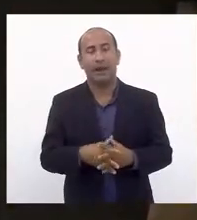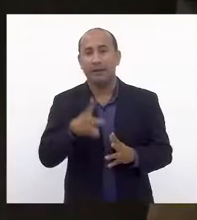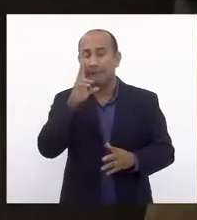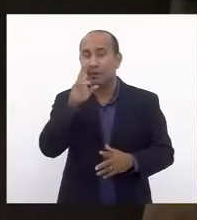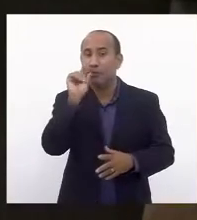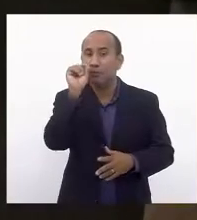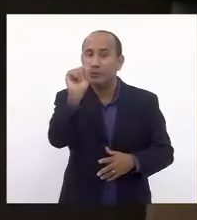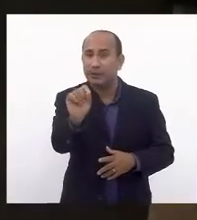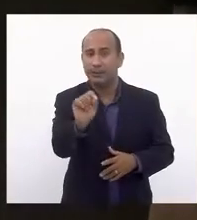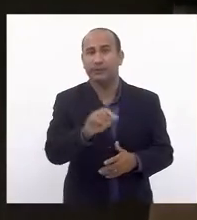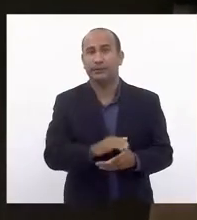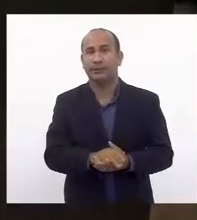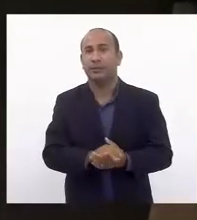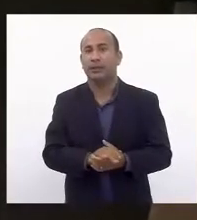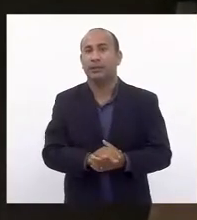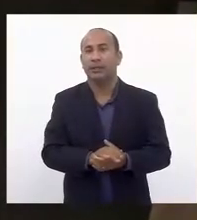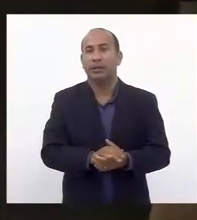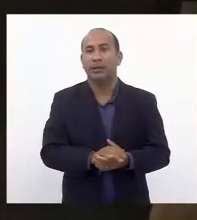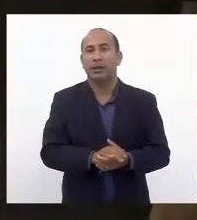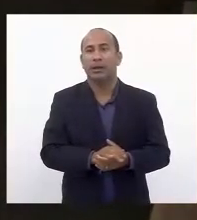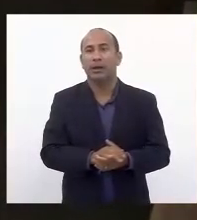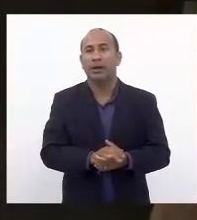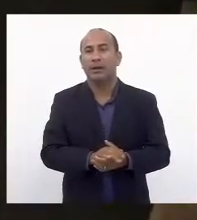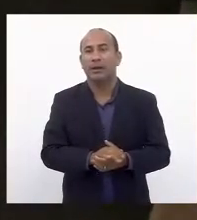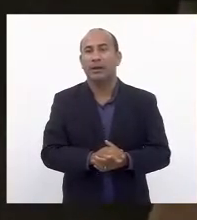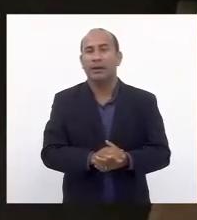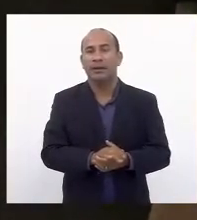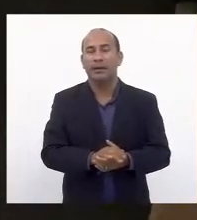que, mais recentemente,